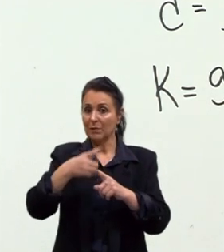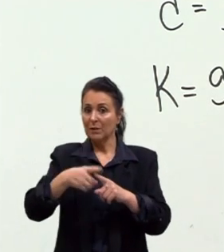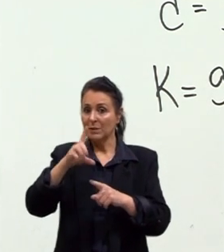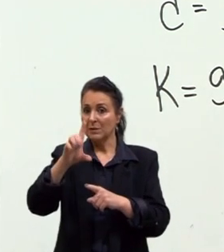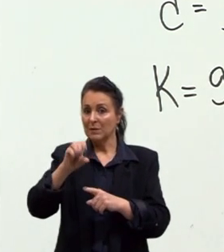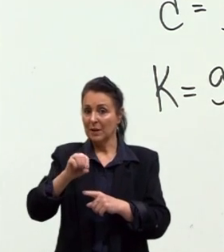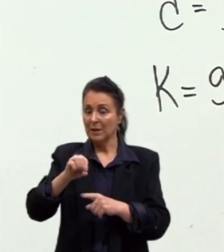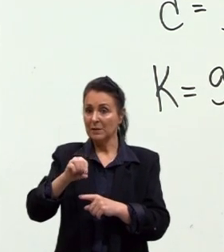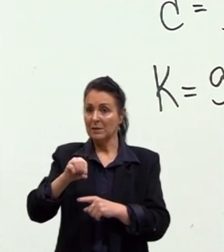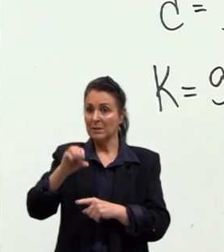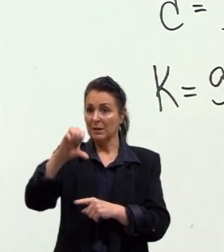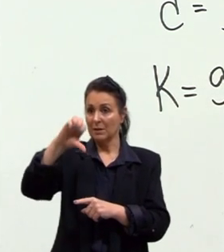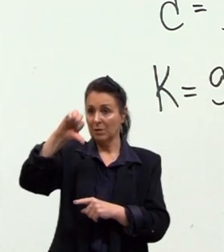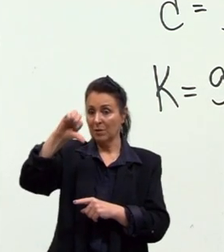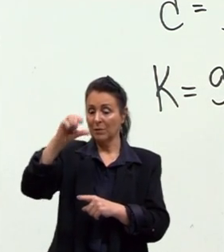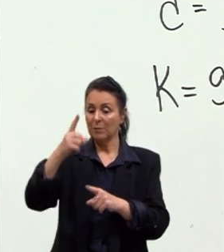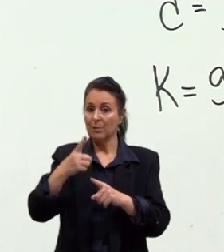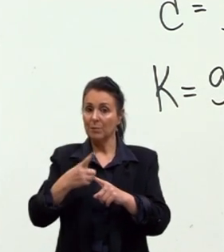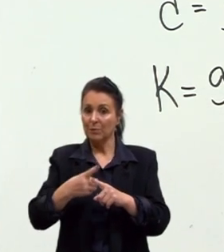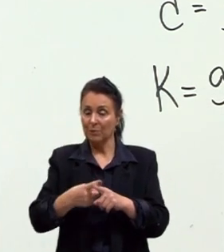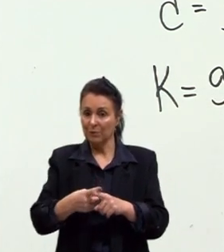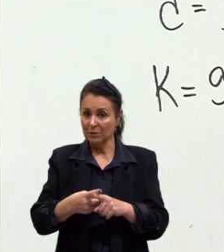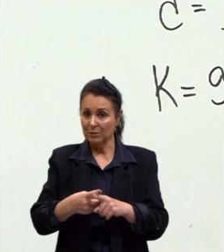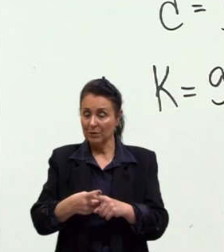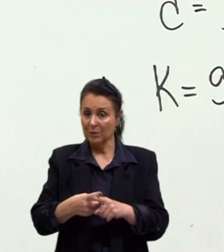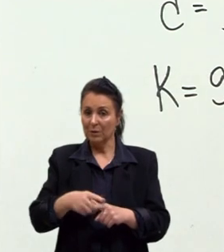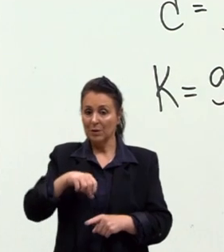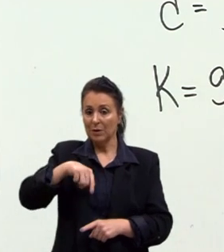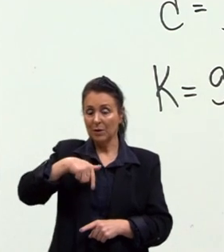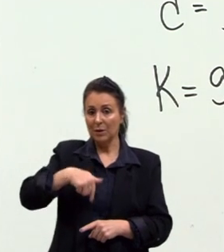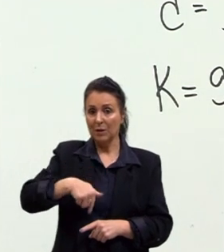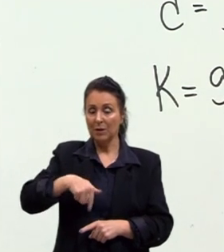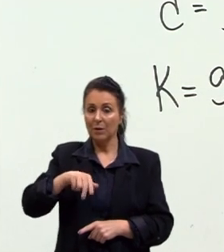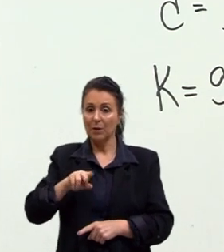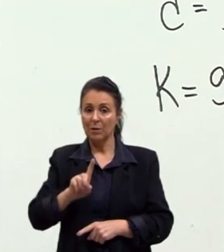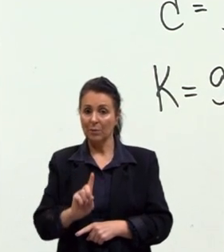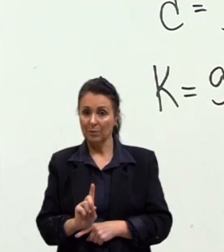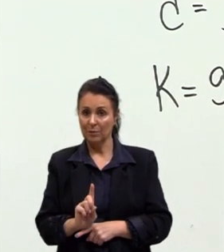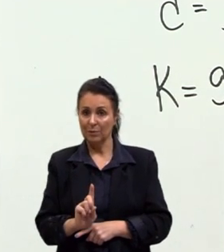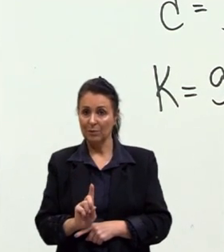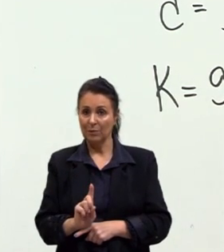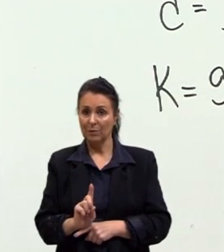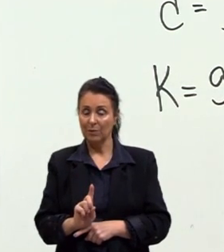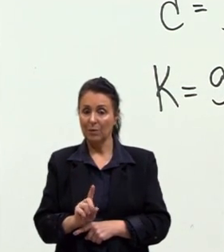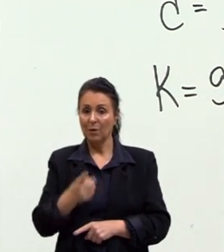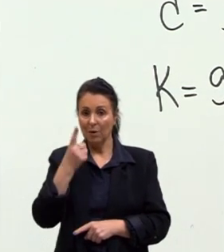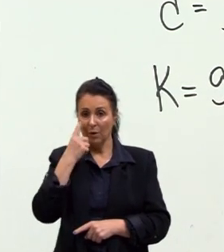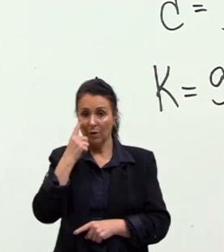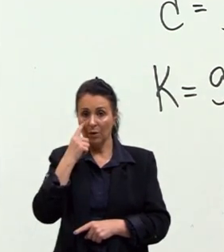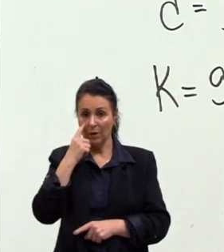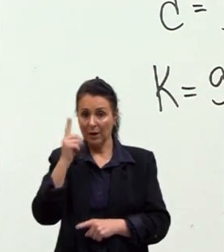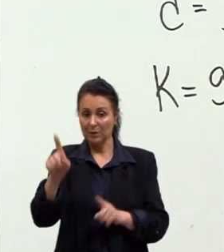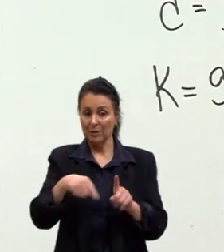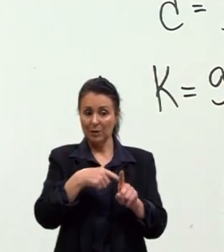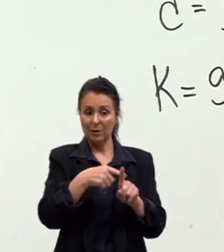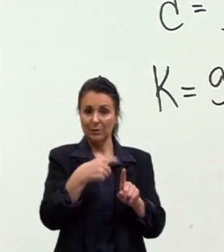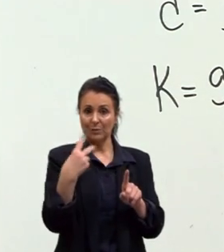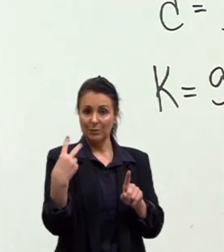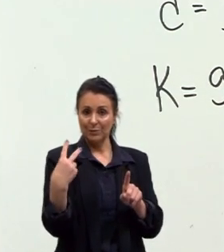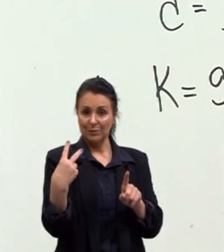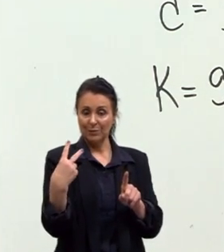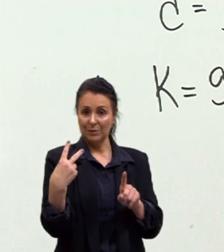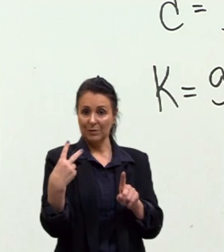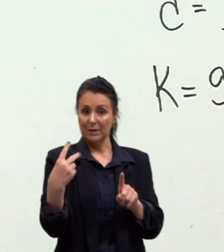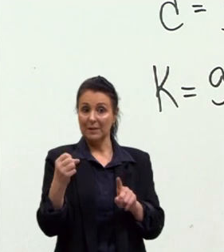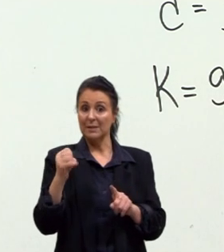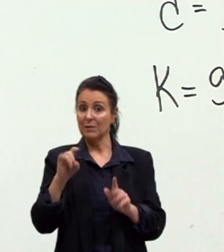elevado a 9 multiplicada então que um ó vejo que aqui as nossas carga essas duas são positivas tá se